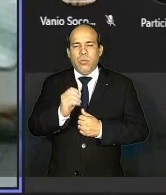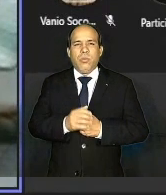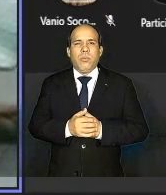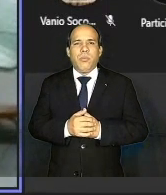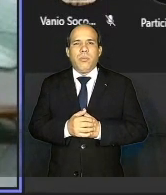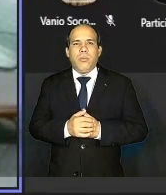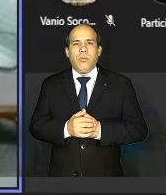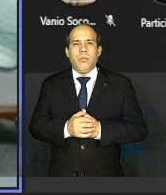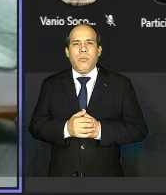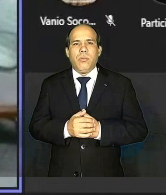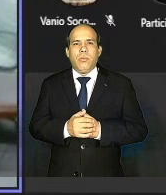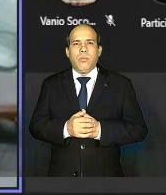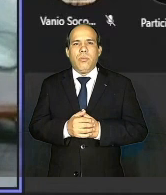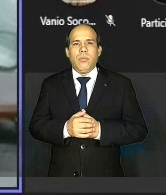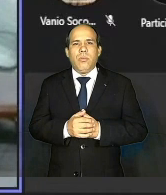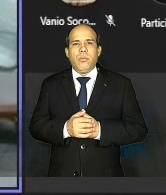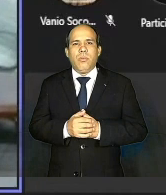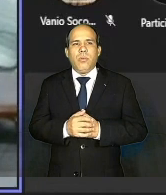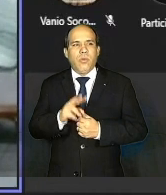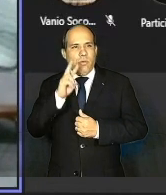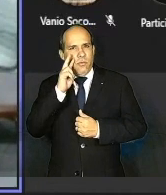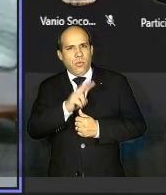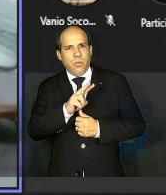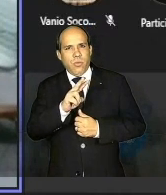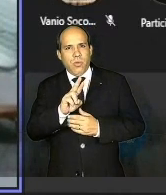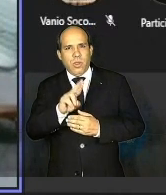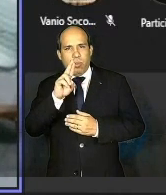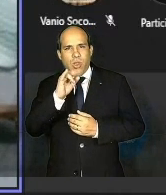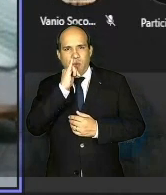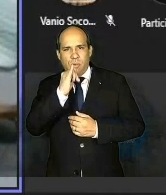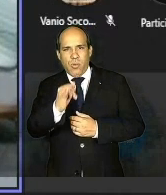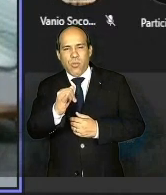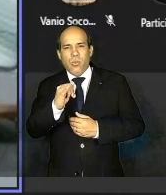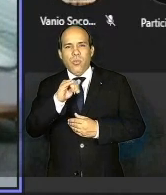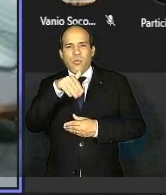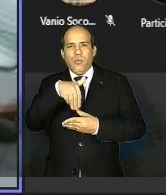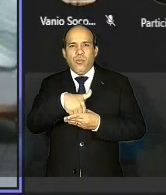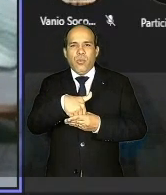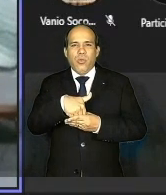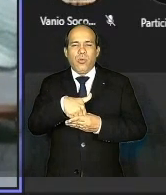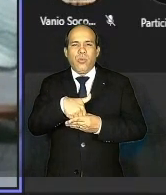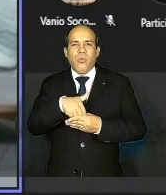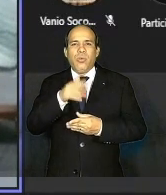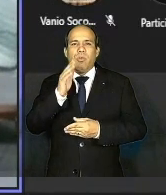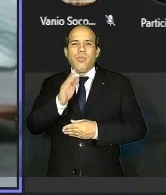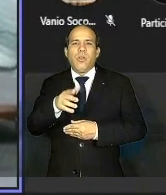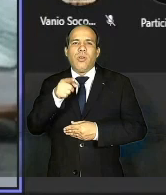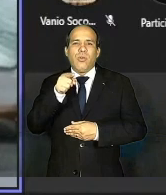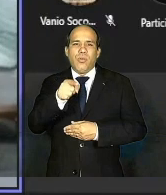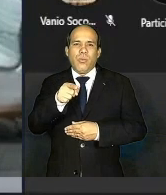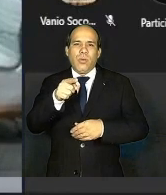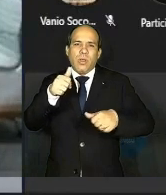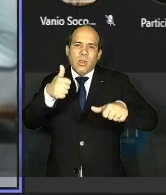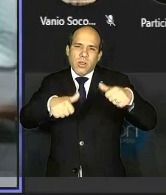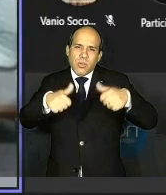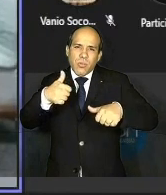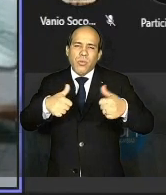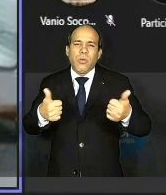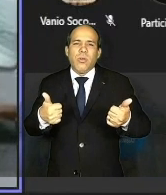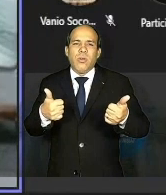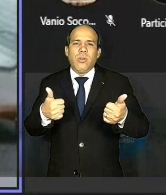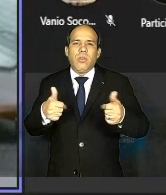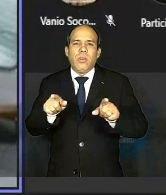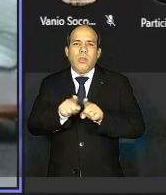Doutor Pedro Paulo Vicente da Silva, Vossa Excelência, então, ouviu do eminente relator que o voto de